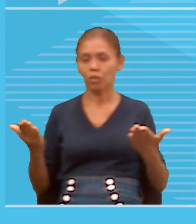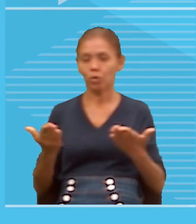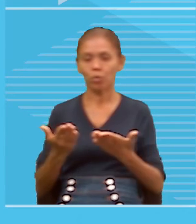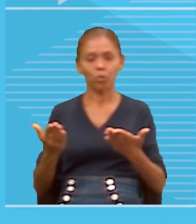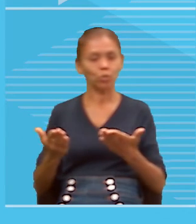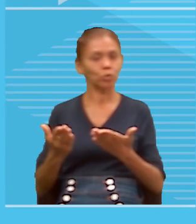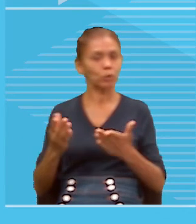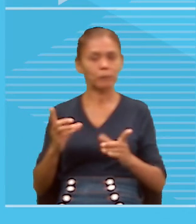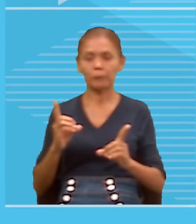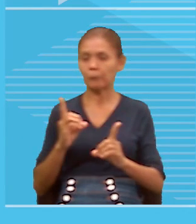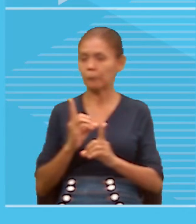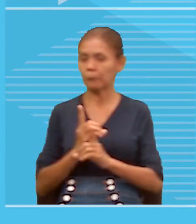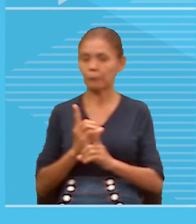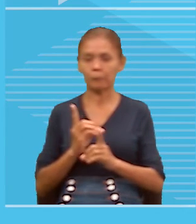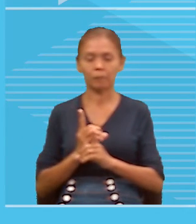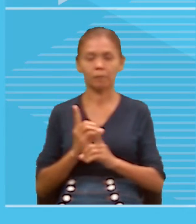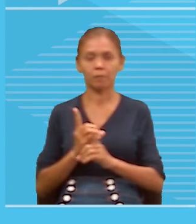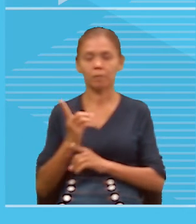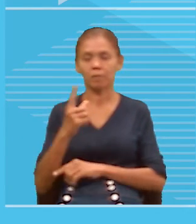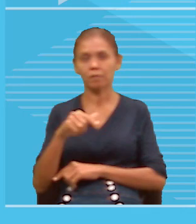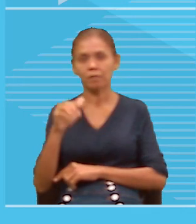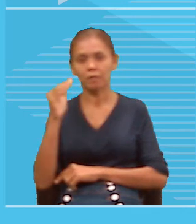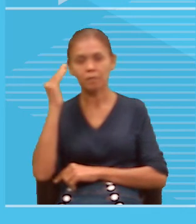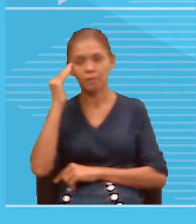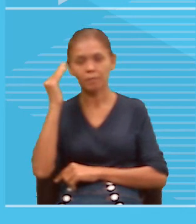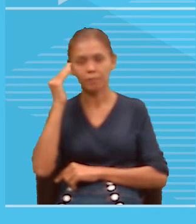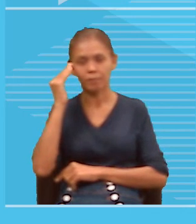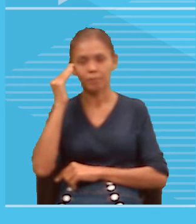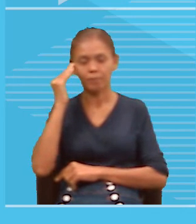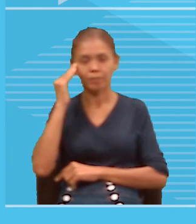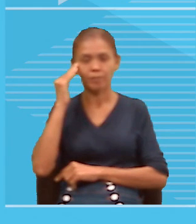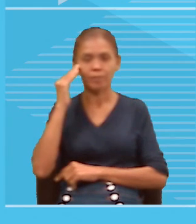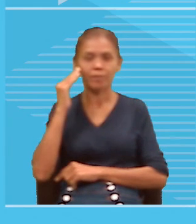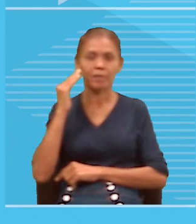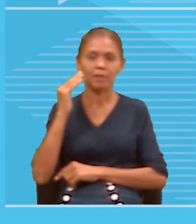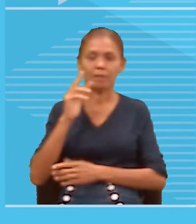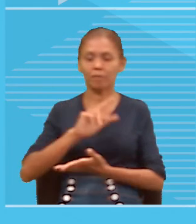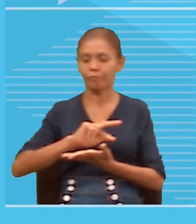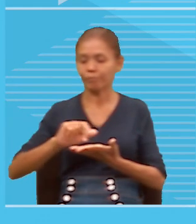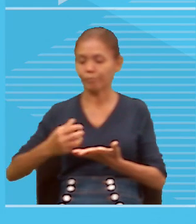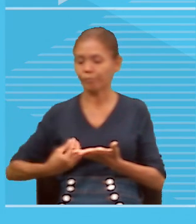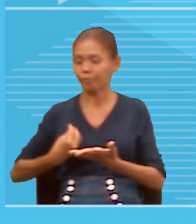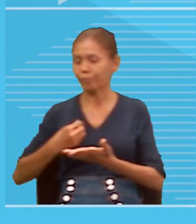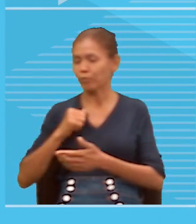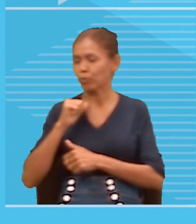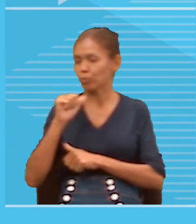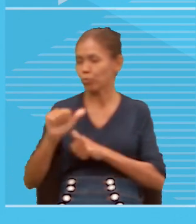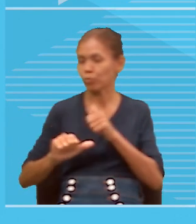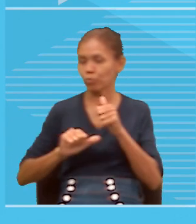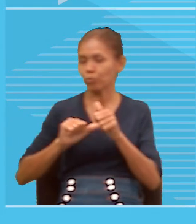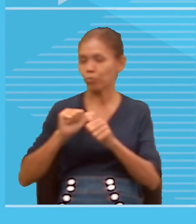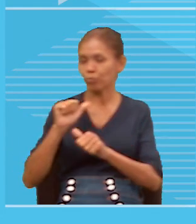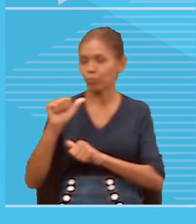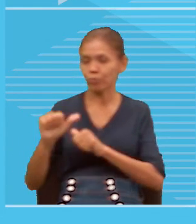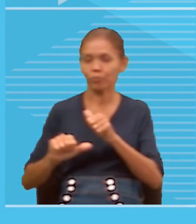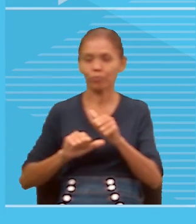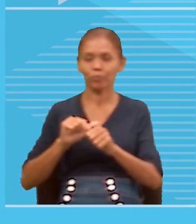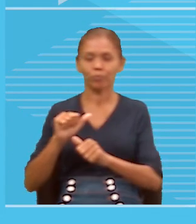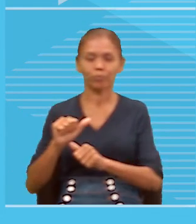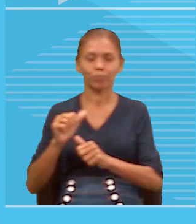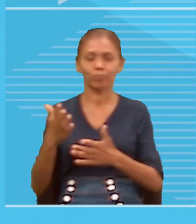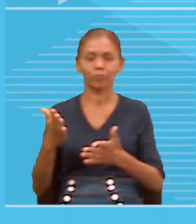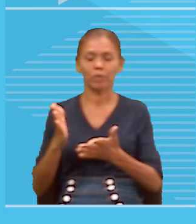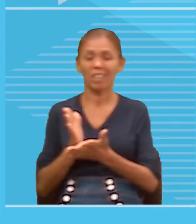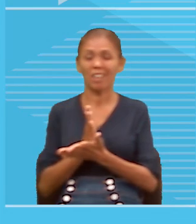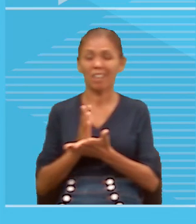dessa ocasião para vocês verem né o tanto que a biodiversidade do nosso planeta já mudou né então a gente não encontra